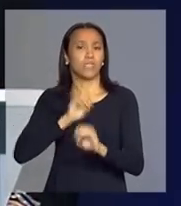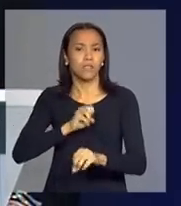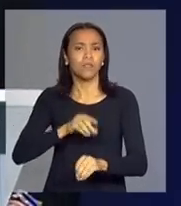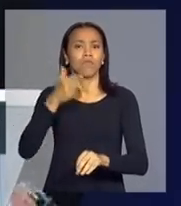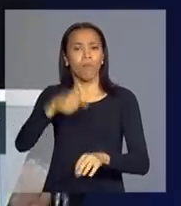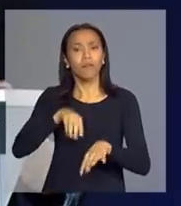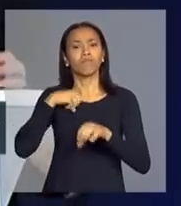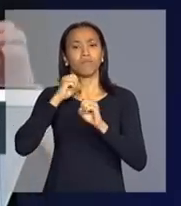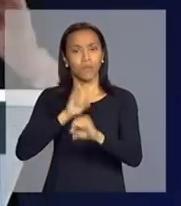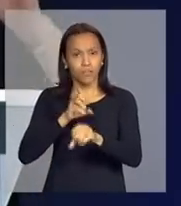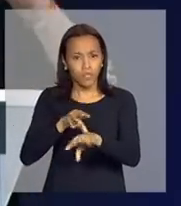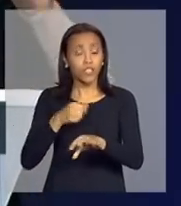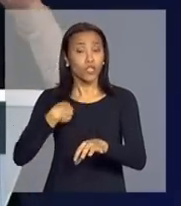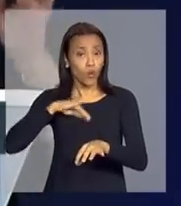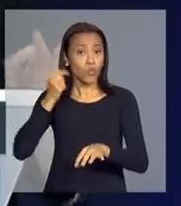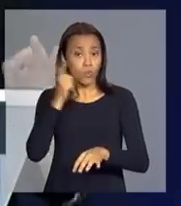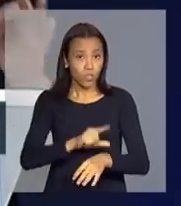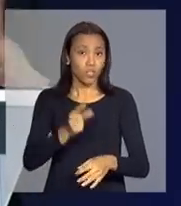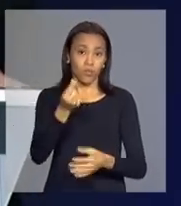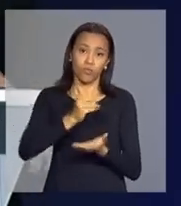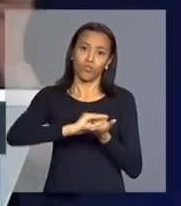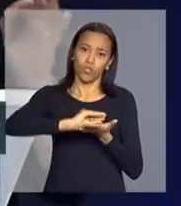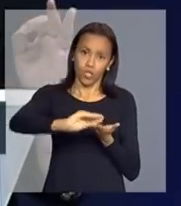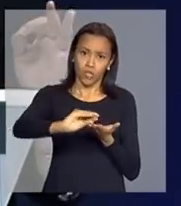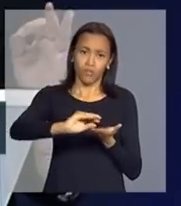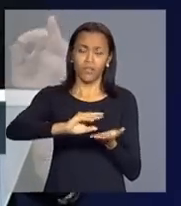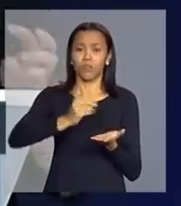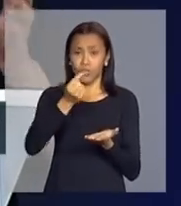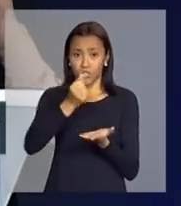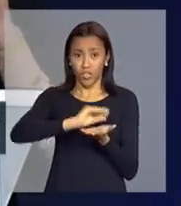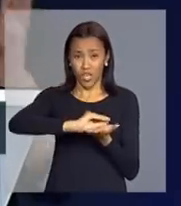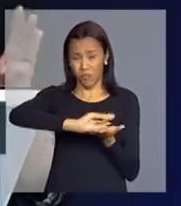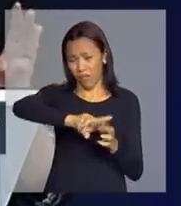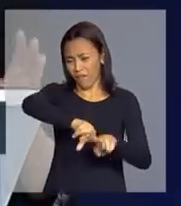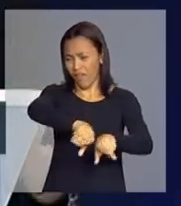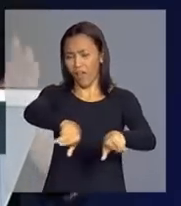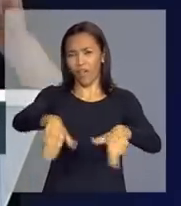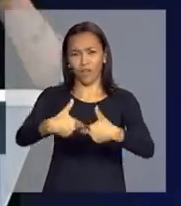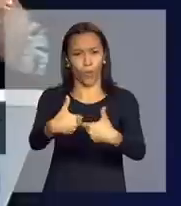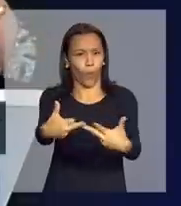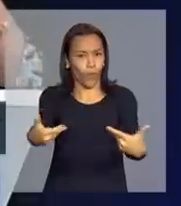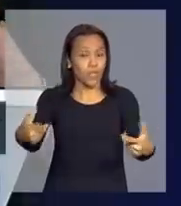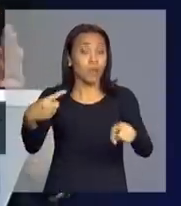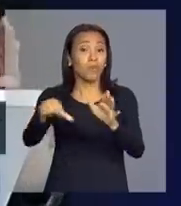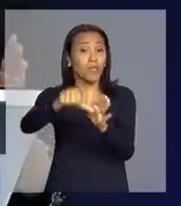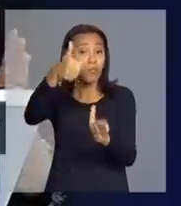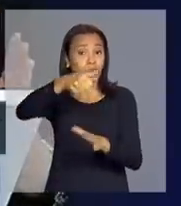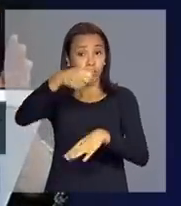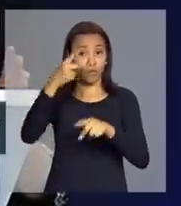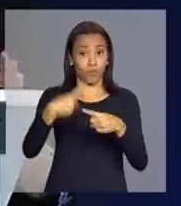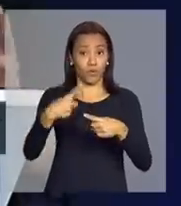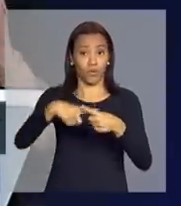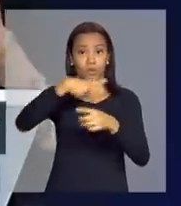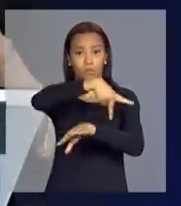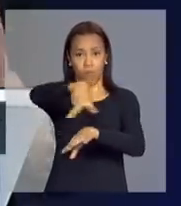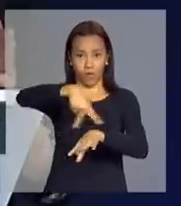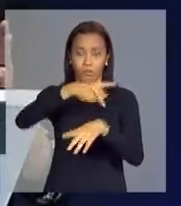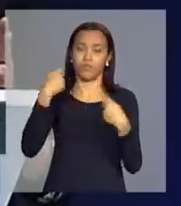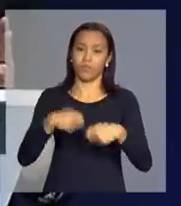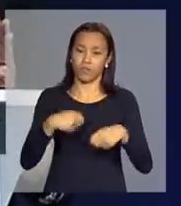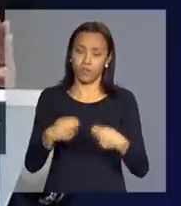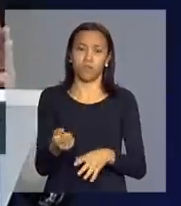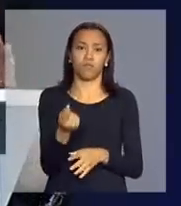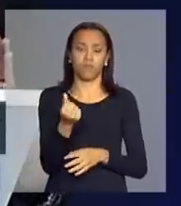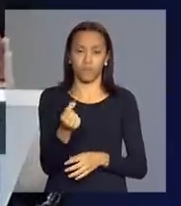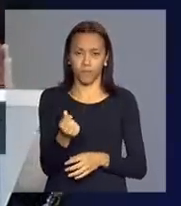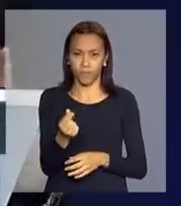recurso, e que tem de investir recurso para várias coisas. Primeiro, porque o país precisa de